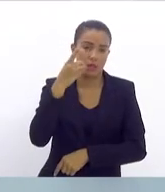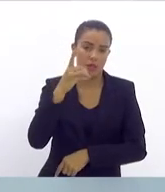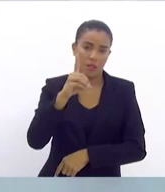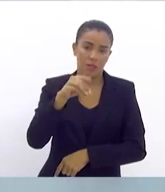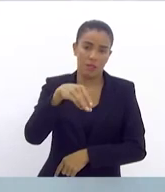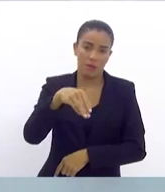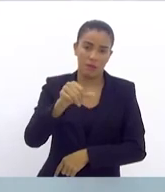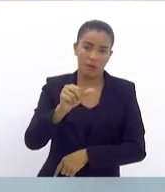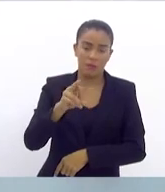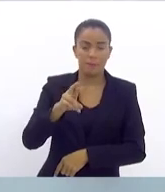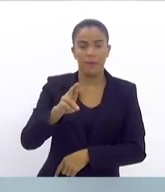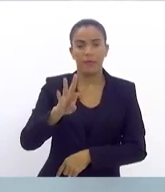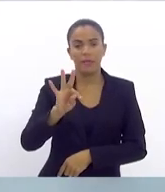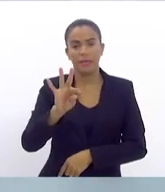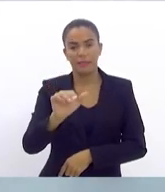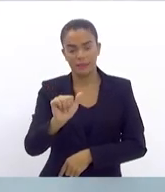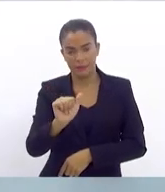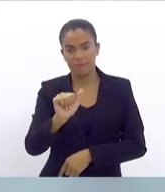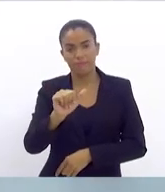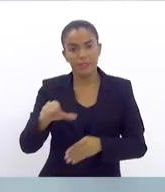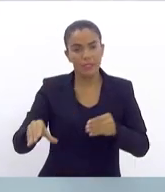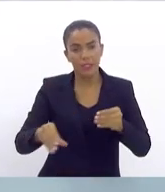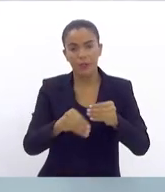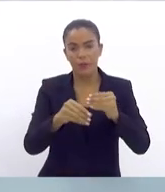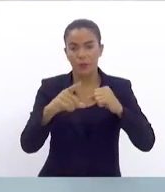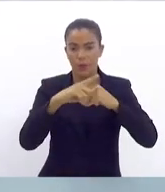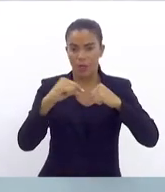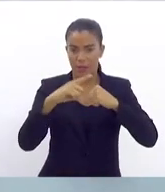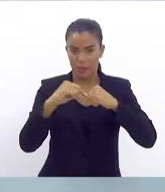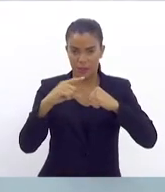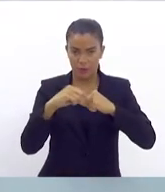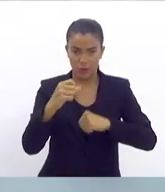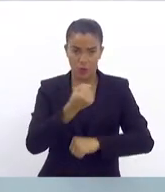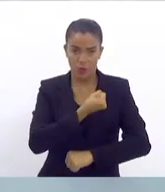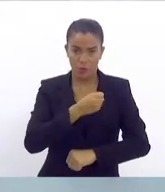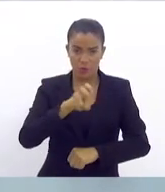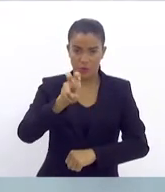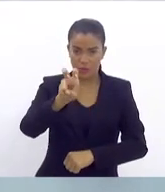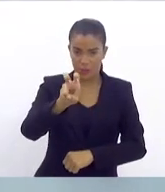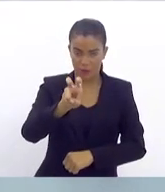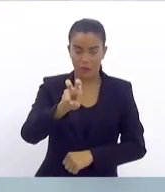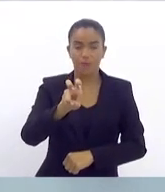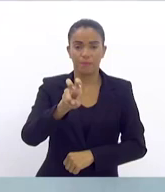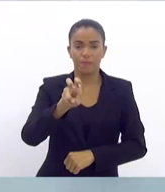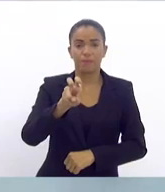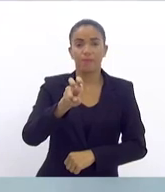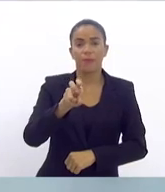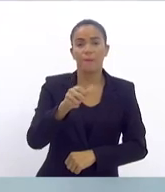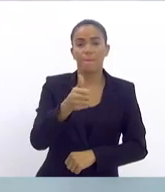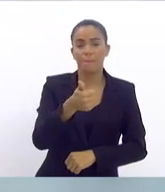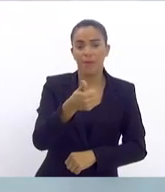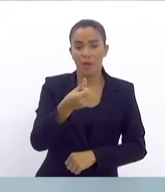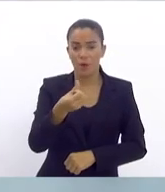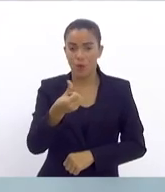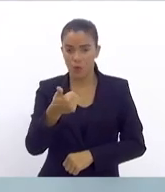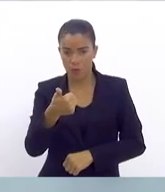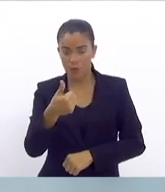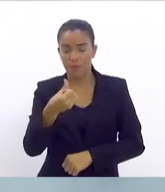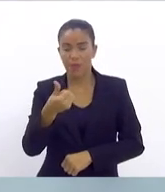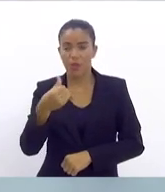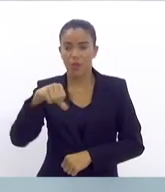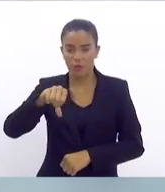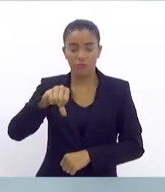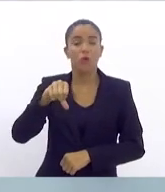Rocha, que inclui no artigo 5º daquela lei 6169, de 2012, os municípios de